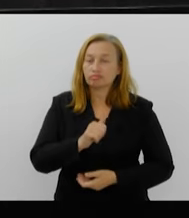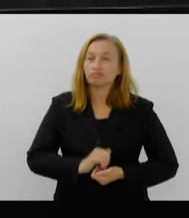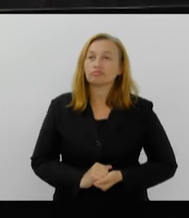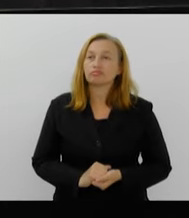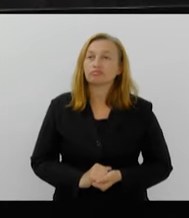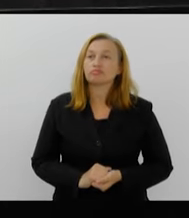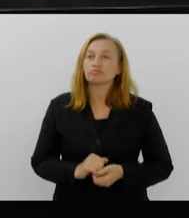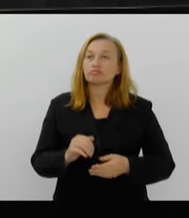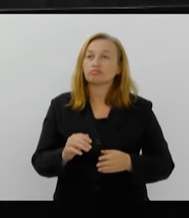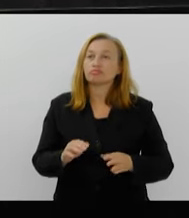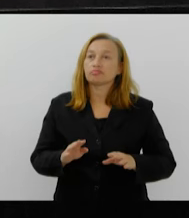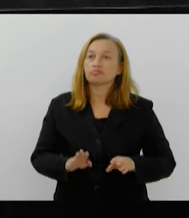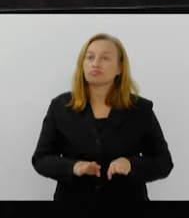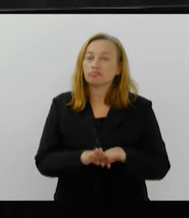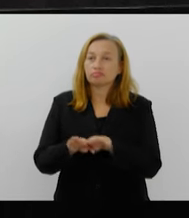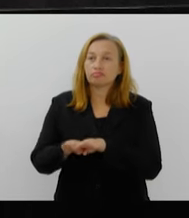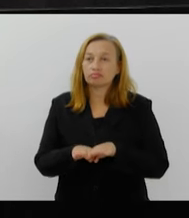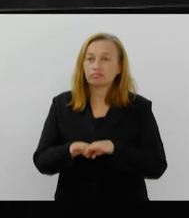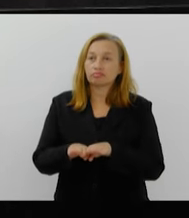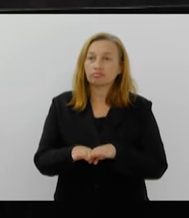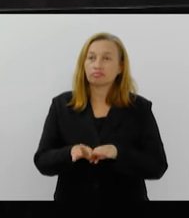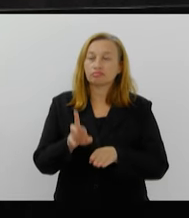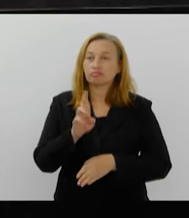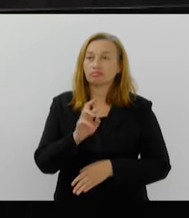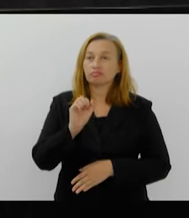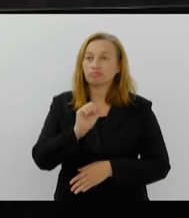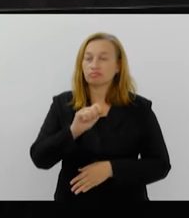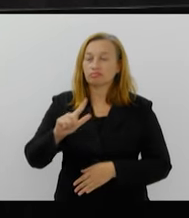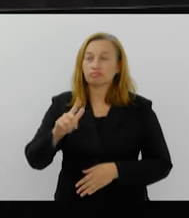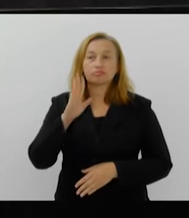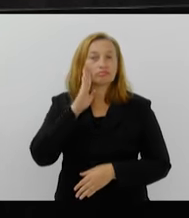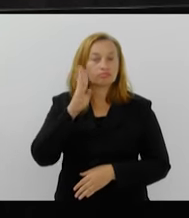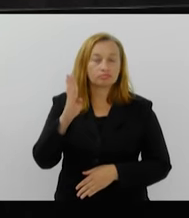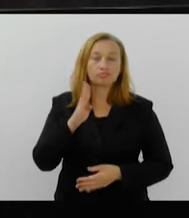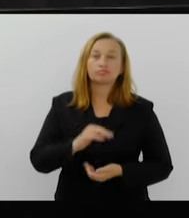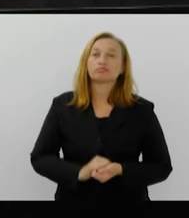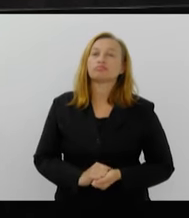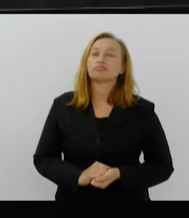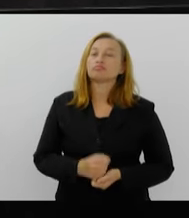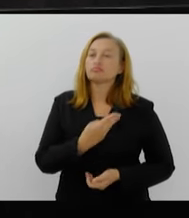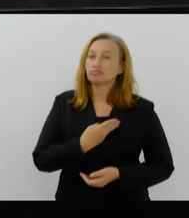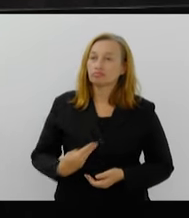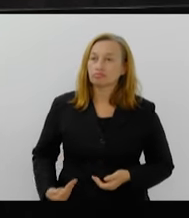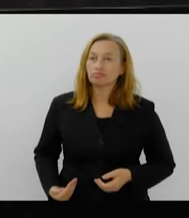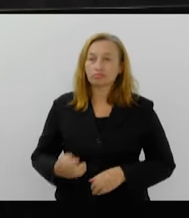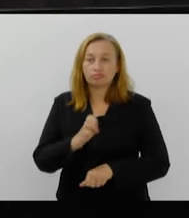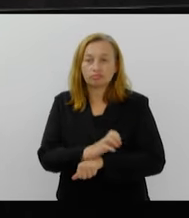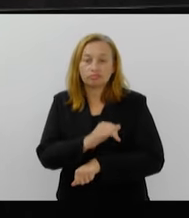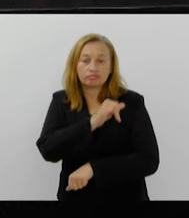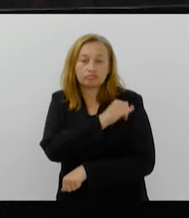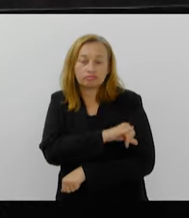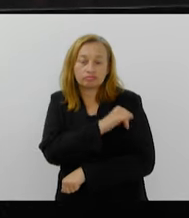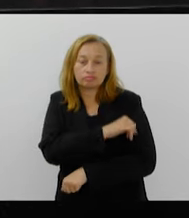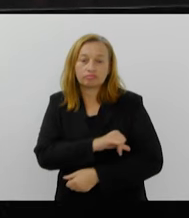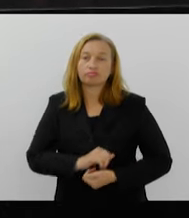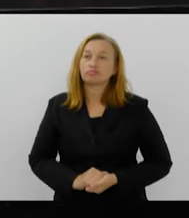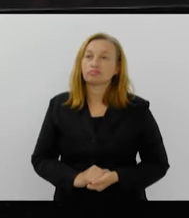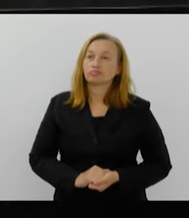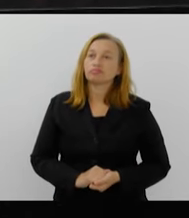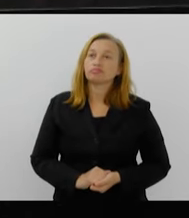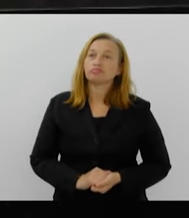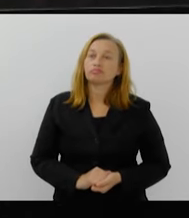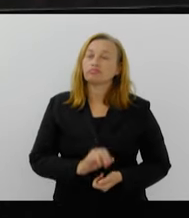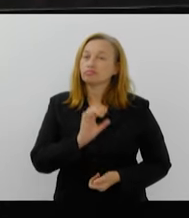a igualdade racial. Assim, é fundamental que o governo do Estado do Rio de Janeiro leve